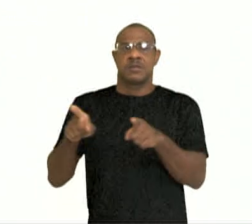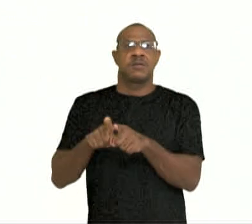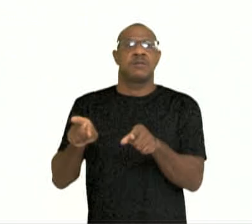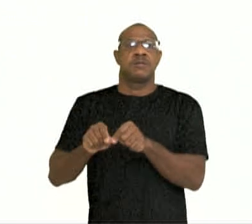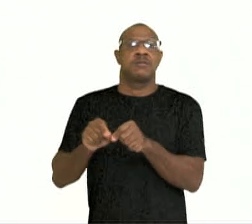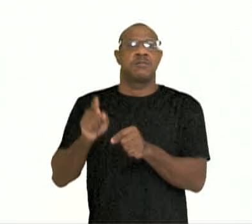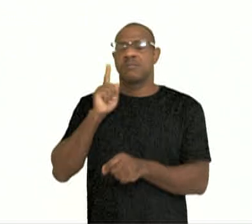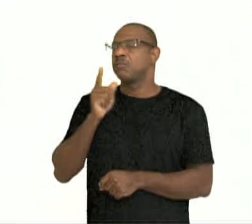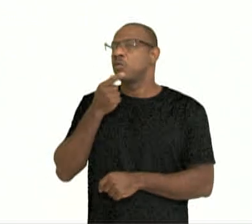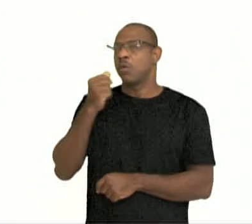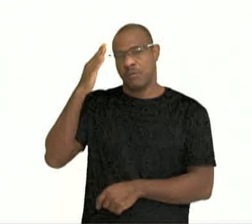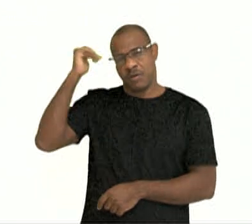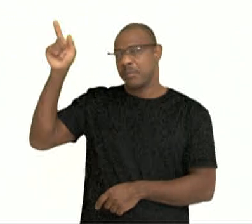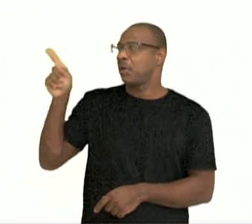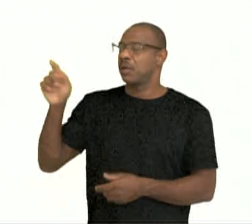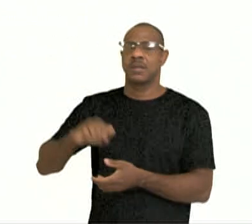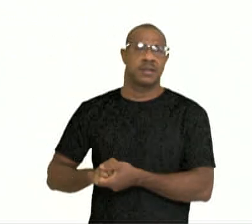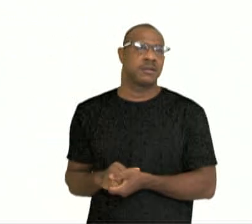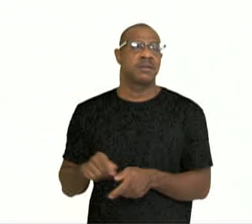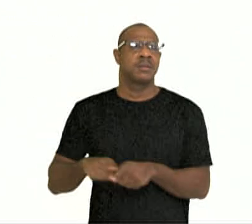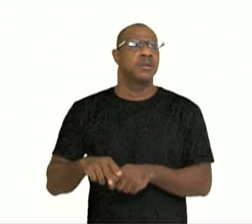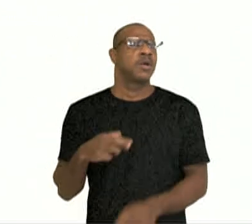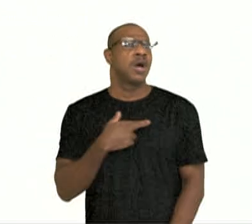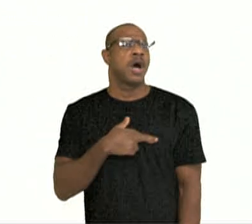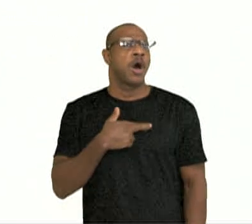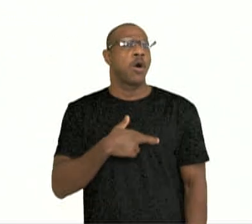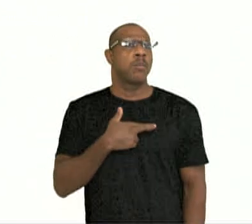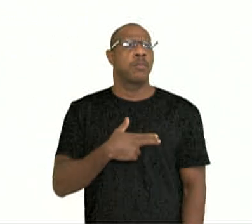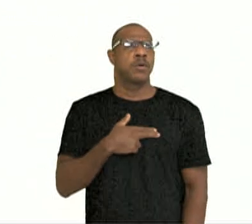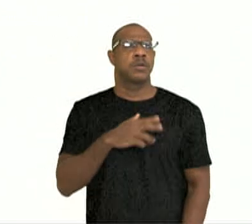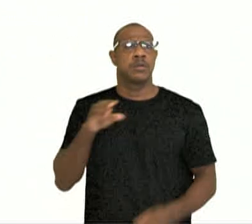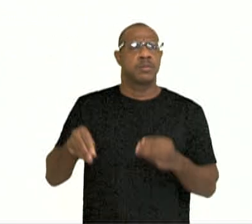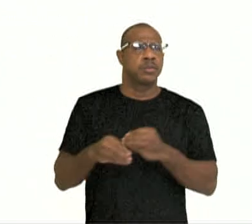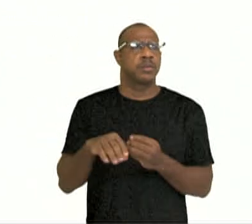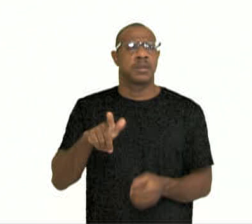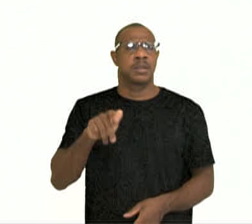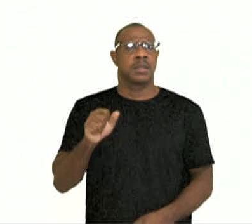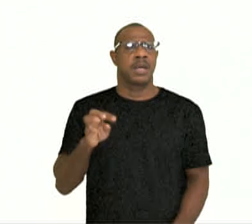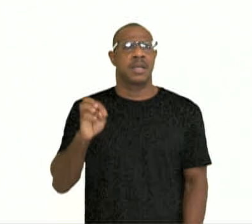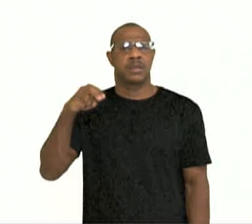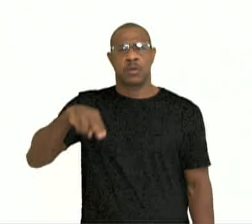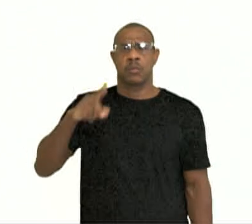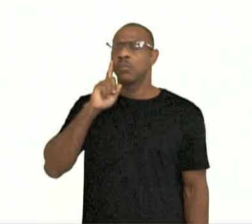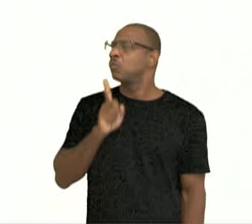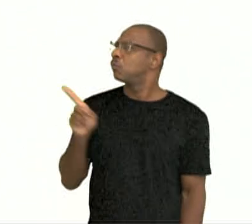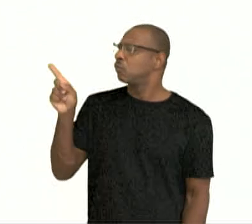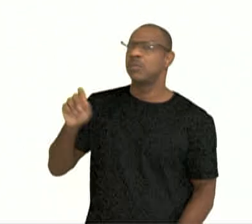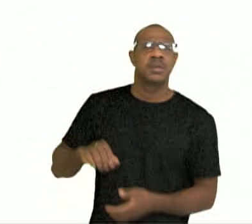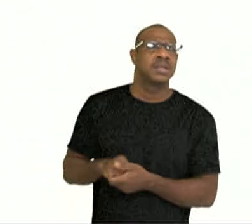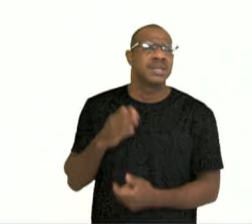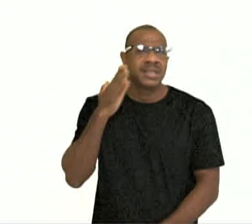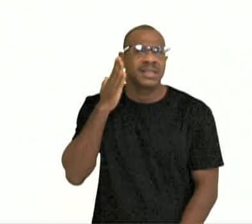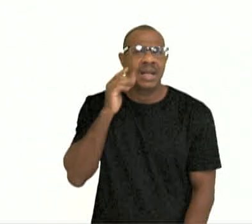Lloyd Webber, baseado no romance homônimo de Gaston Leroux. Olha aqui, gente, sabe